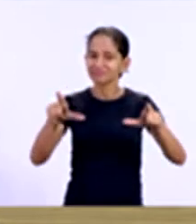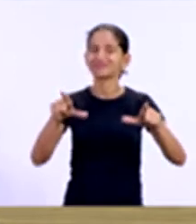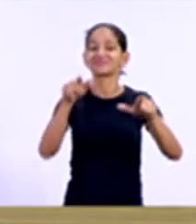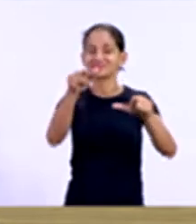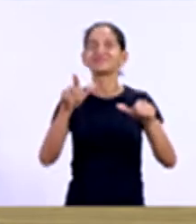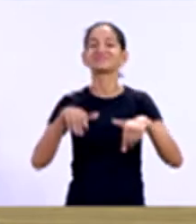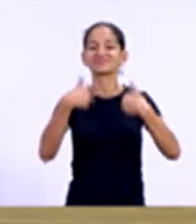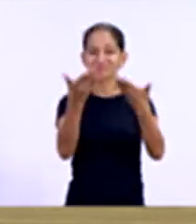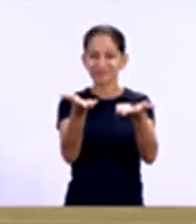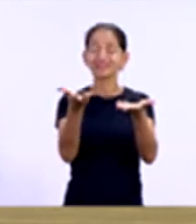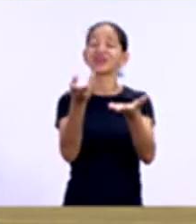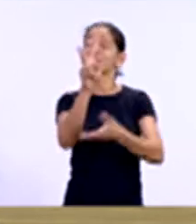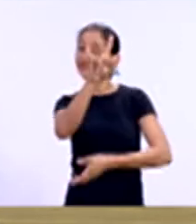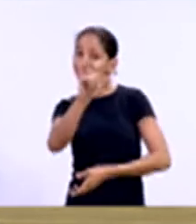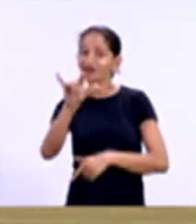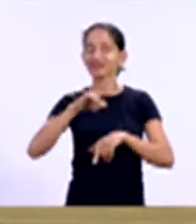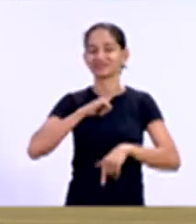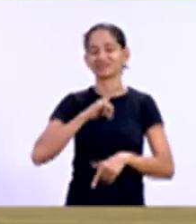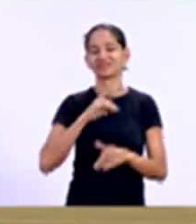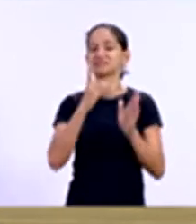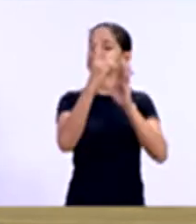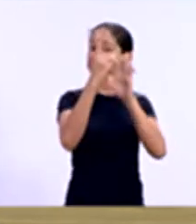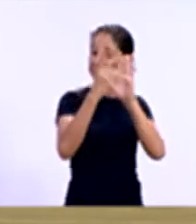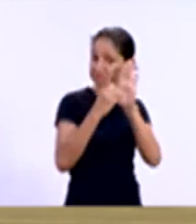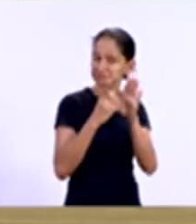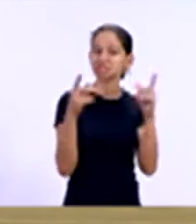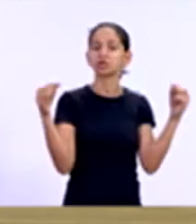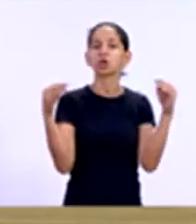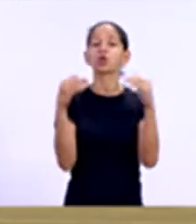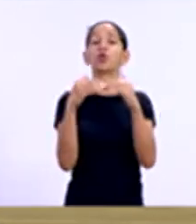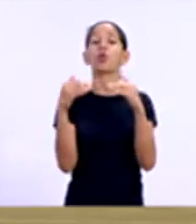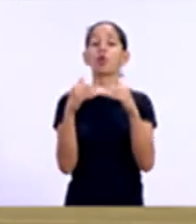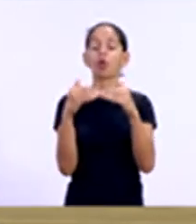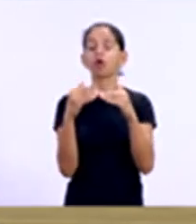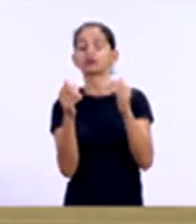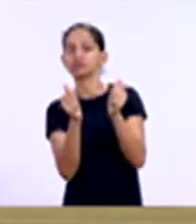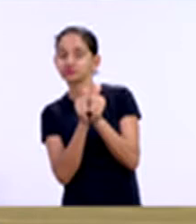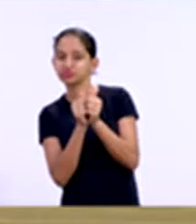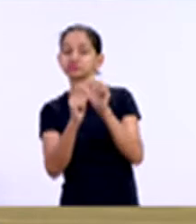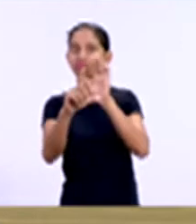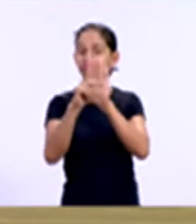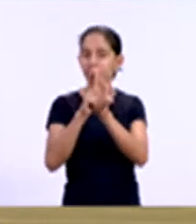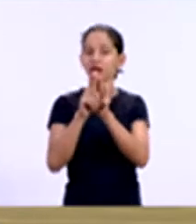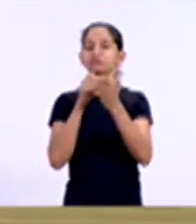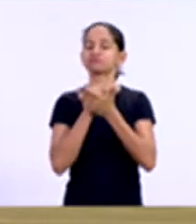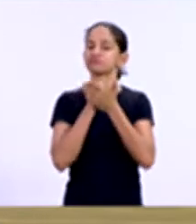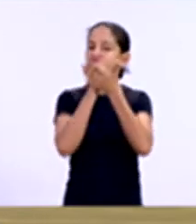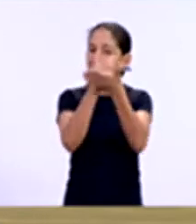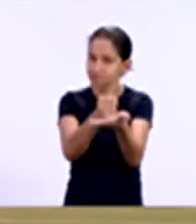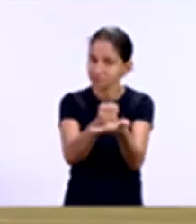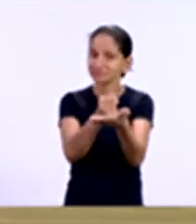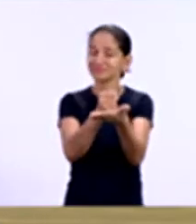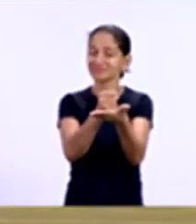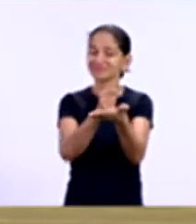decreto 5.622, de acordo com a Lei de Diretriz e Base da Educação Brasileira.